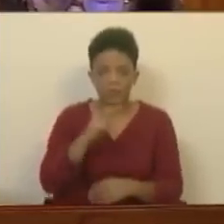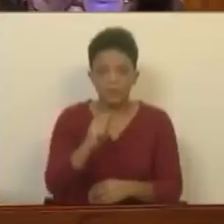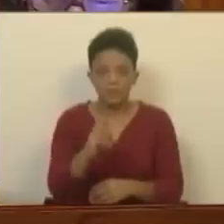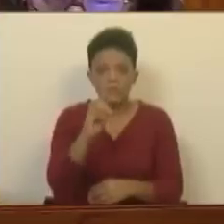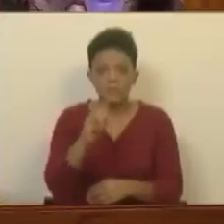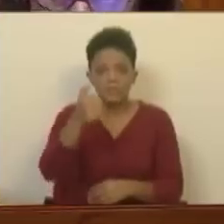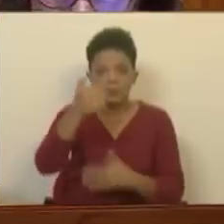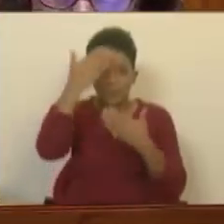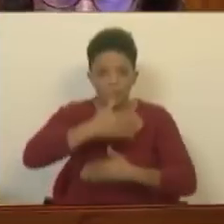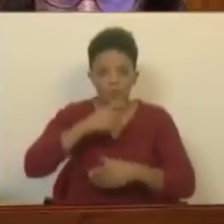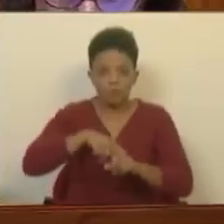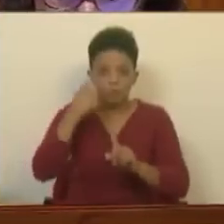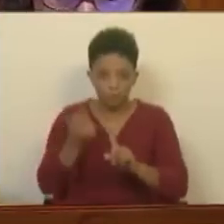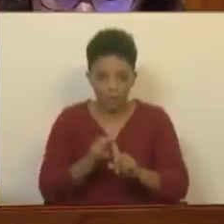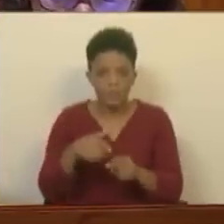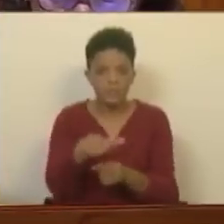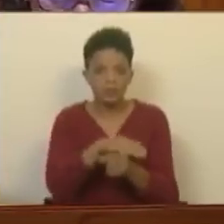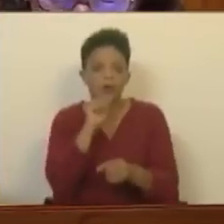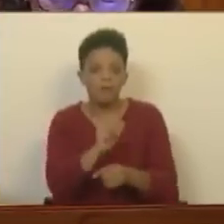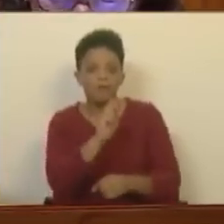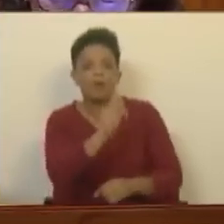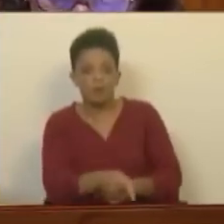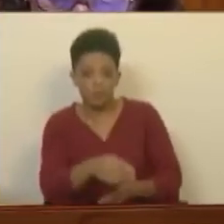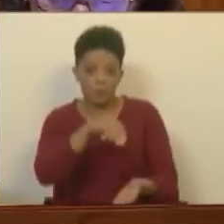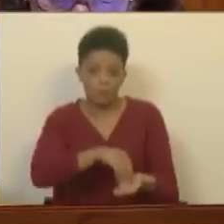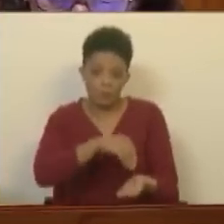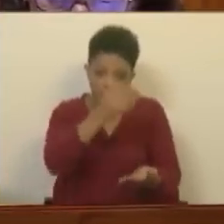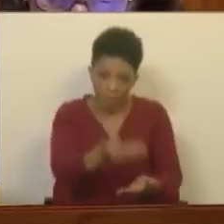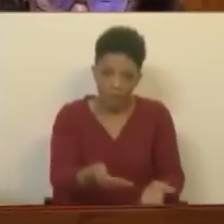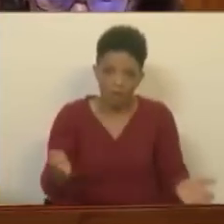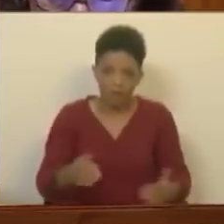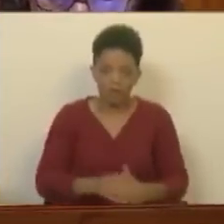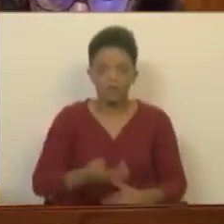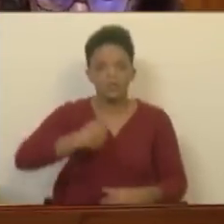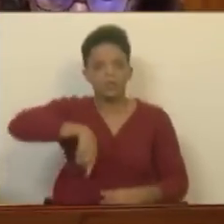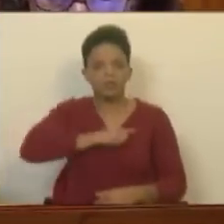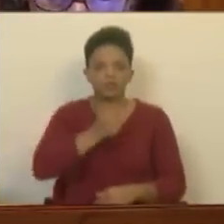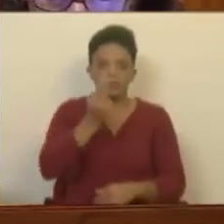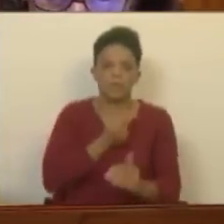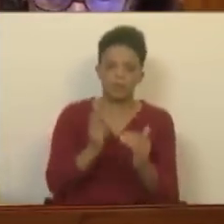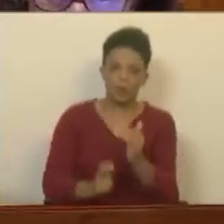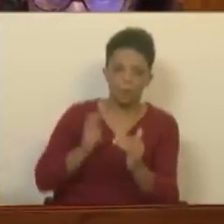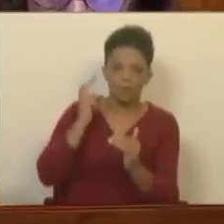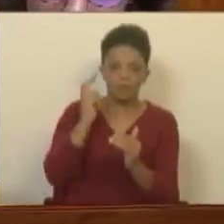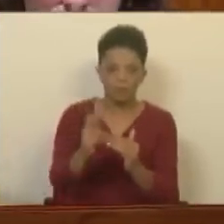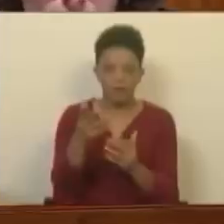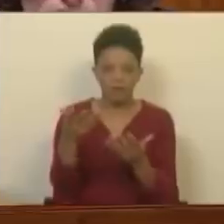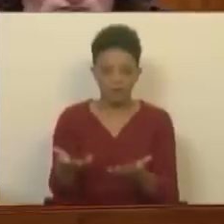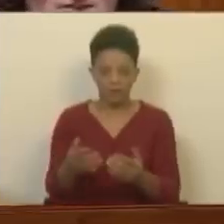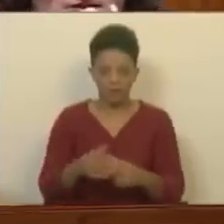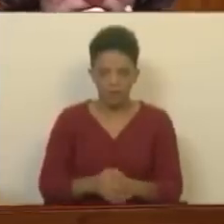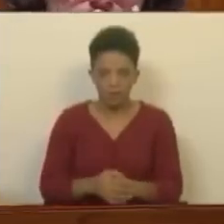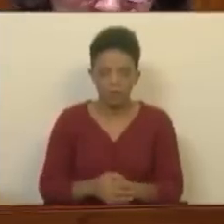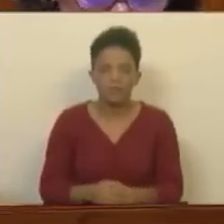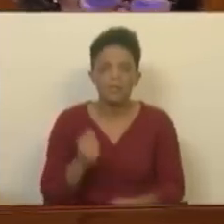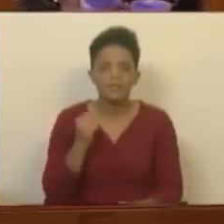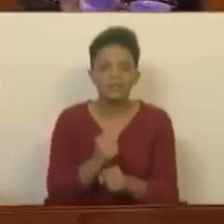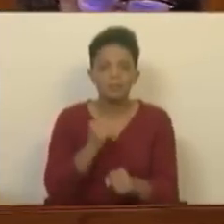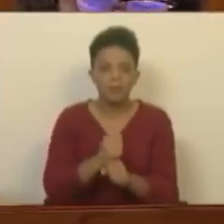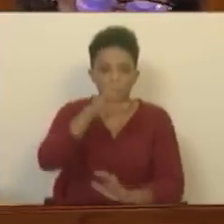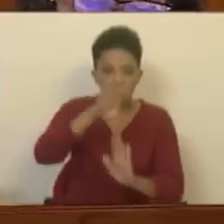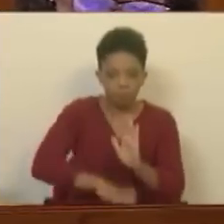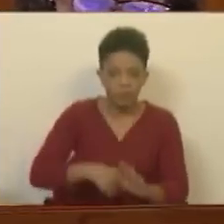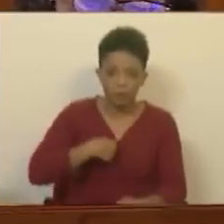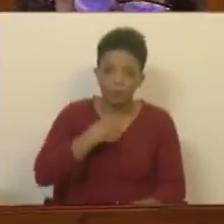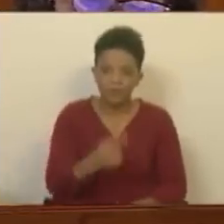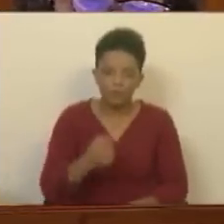dias por ano tão em situação efetivamente de pobreza e portanto nós temos que aumentar a intensidade da relação laboral e portanto quando